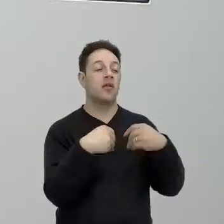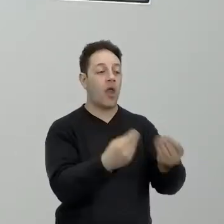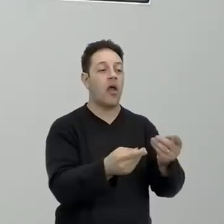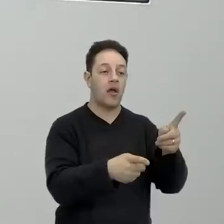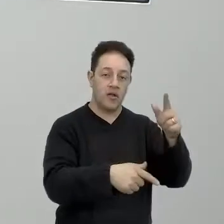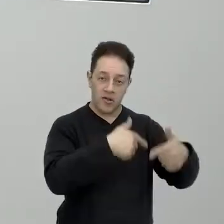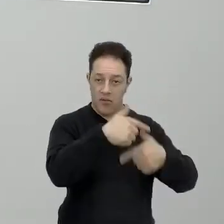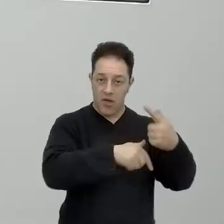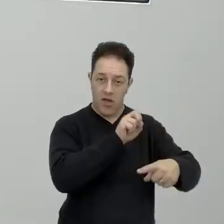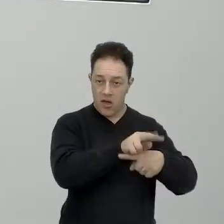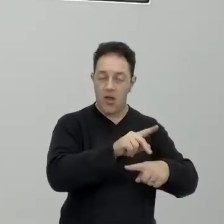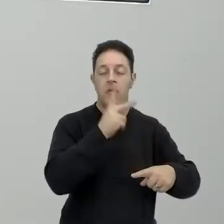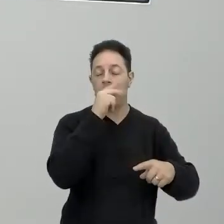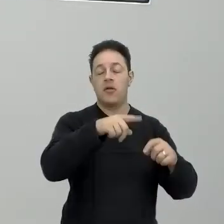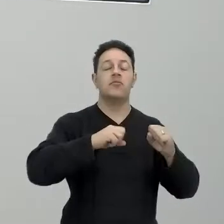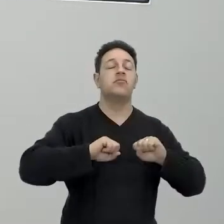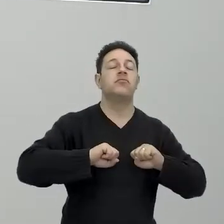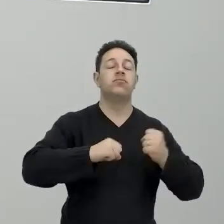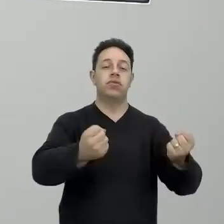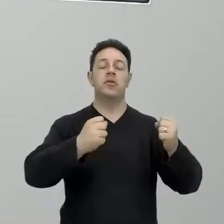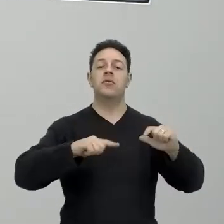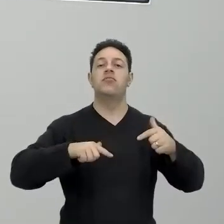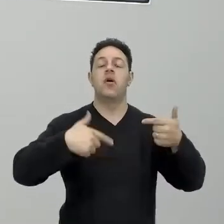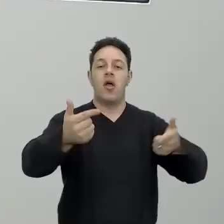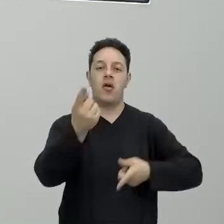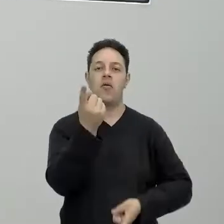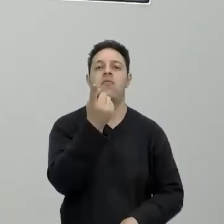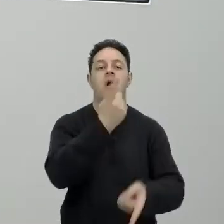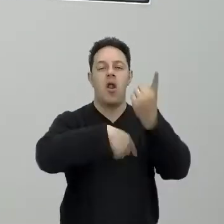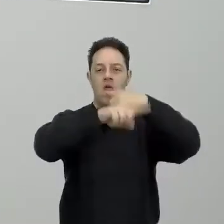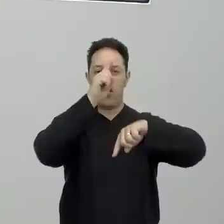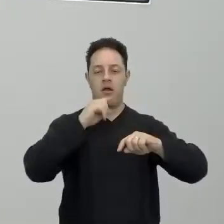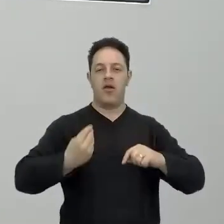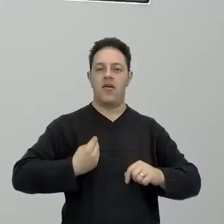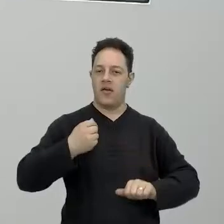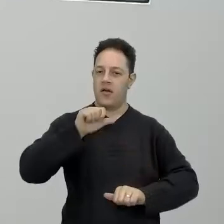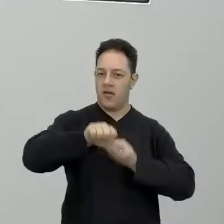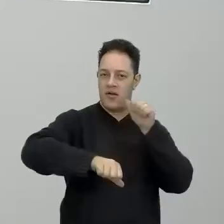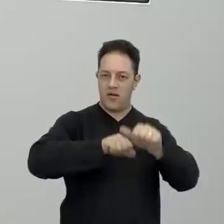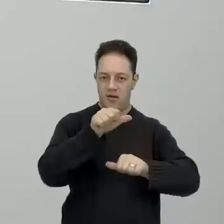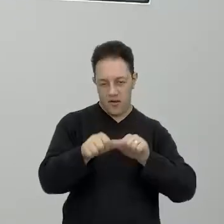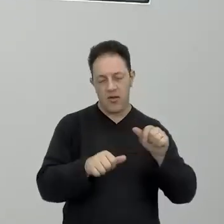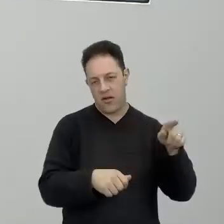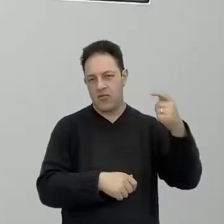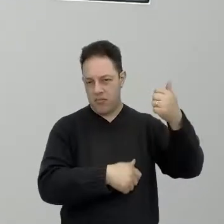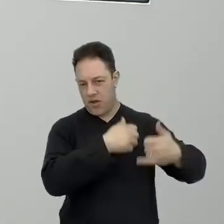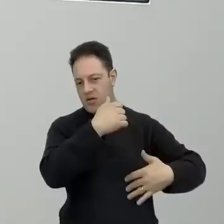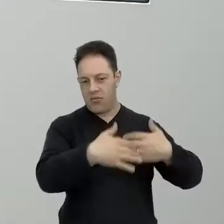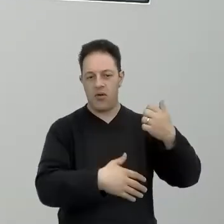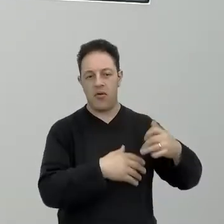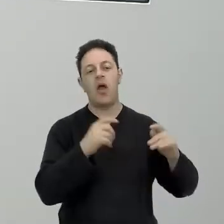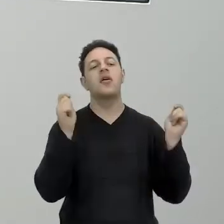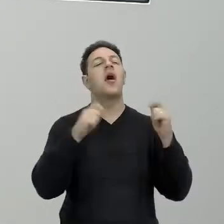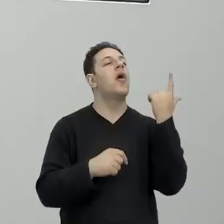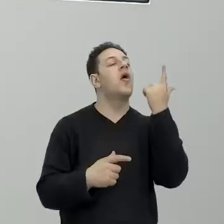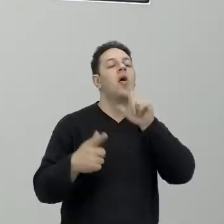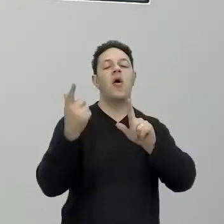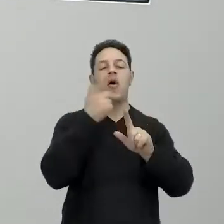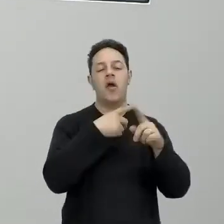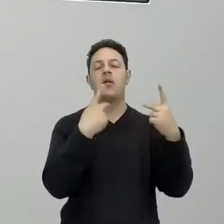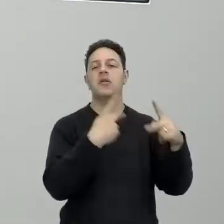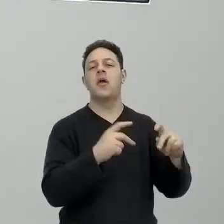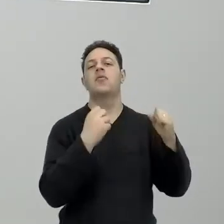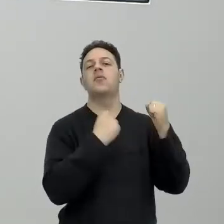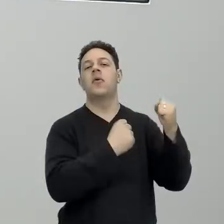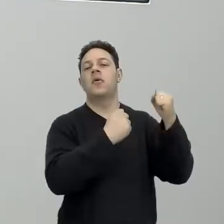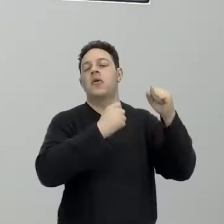como que esse ser humano ele pode se transformar ao longo da história para realizar o seu potencial